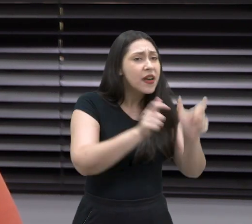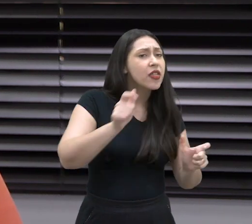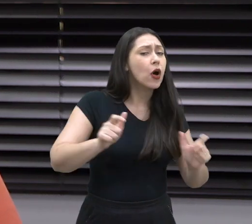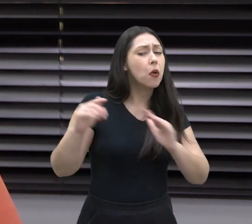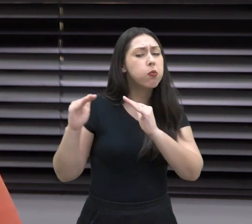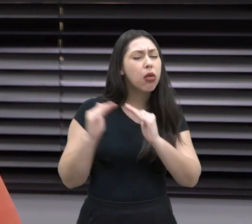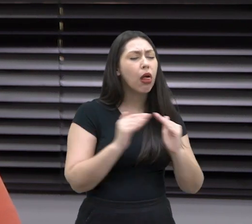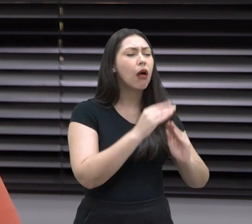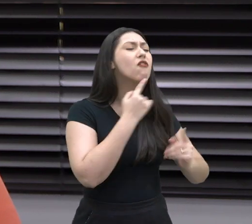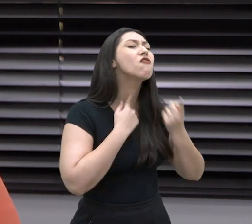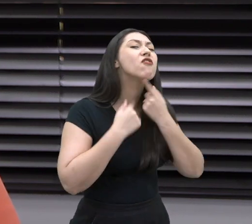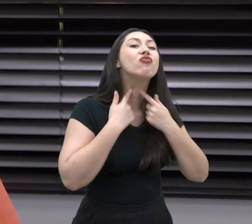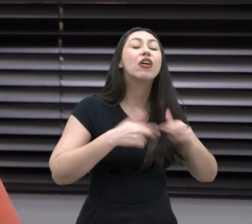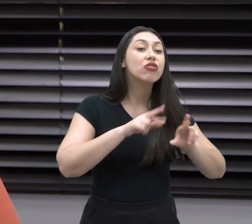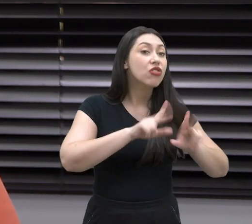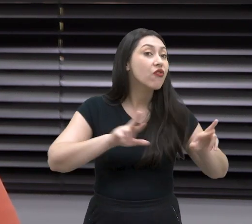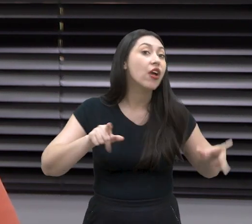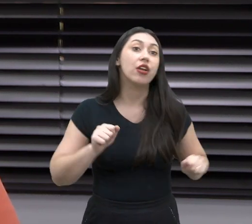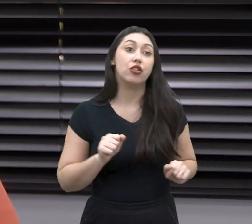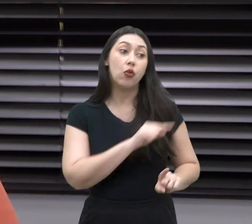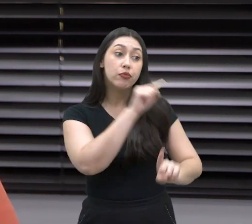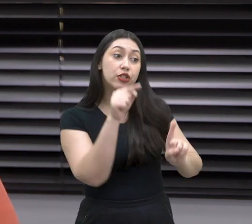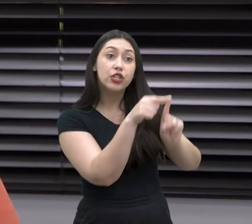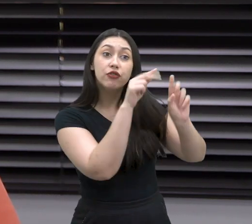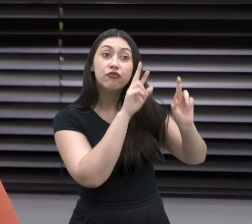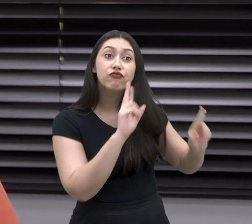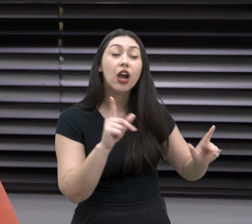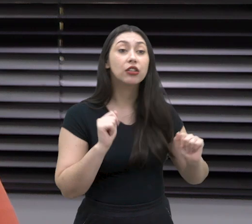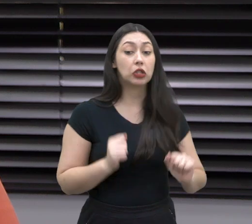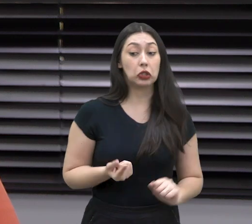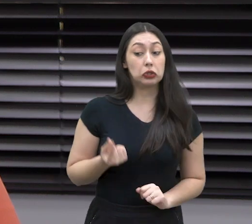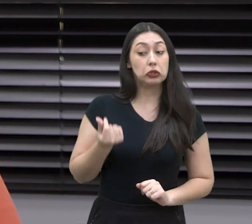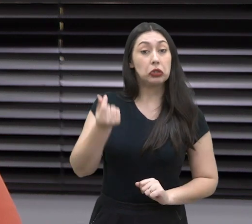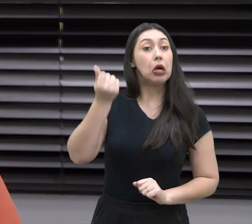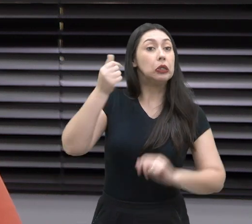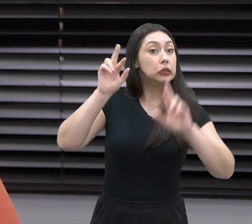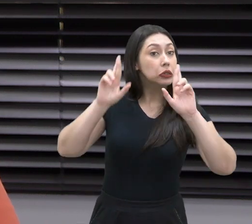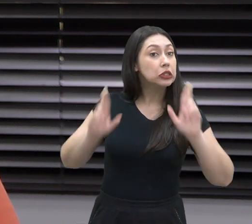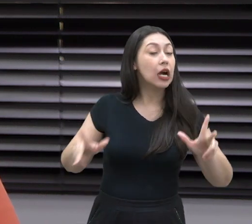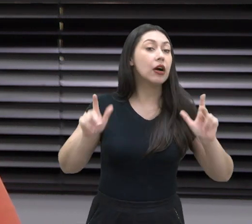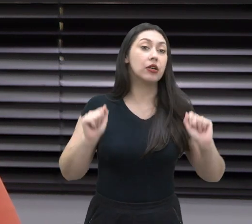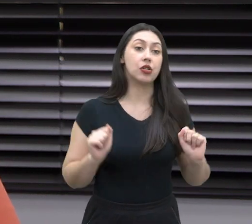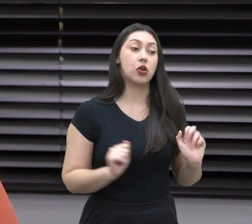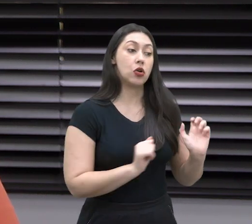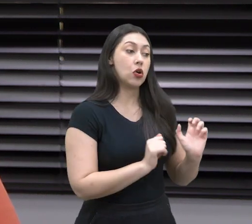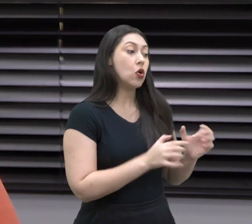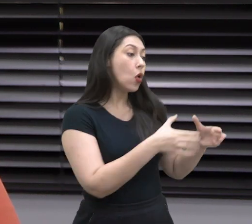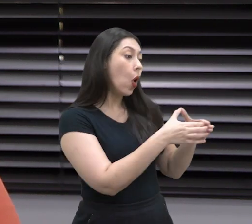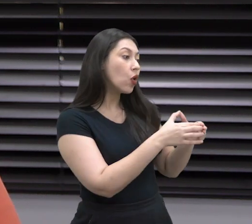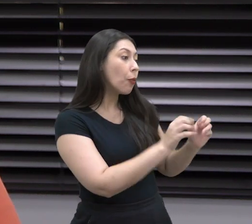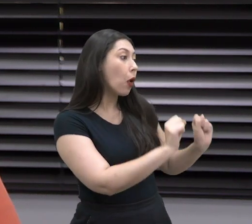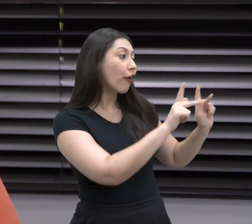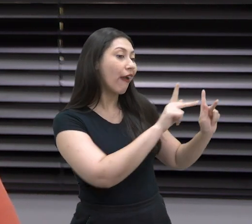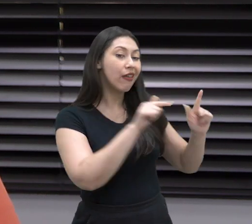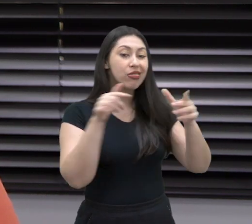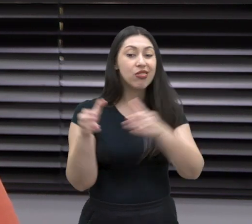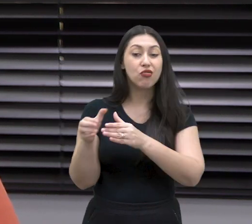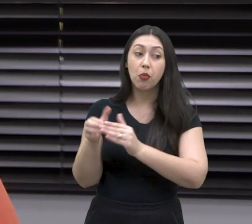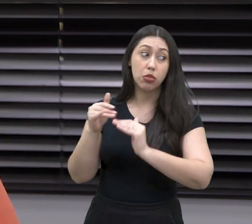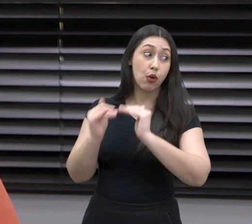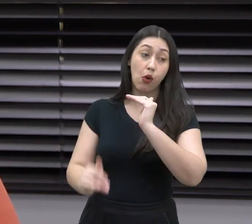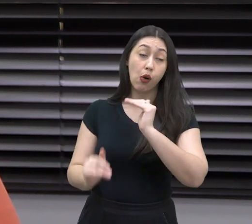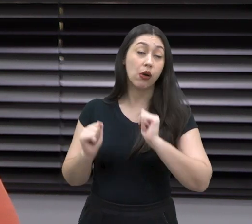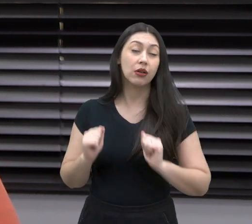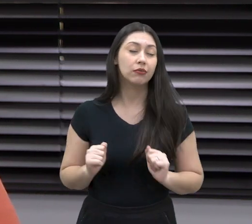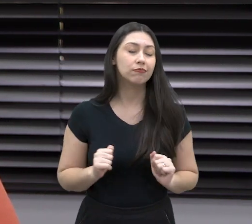diferentes. É um desejo, uma ansiedade de um grupo de pessoas e de outros não. E, lógico, a cobrança sempre é perante a